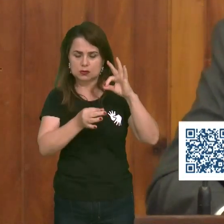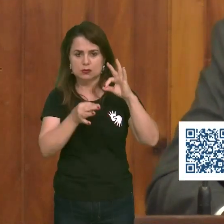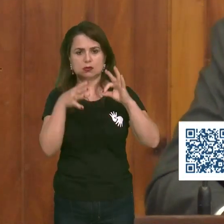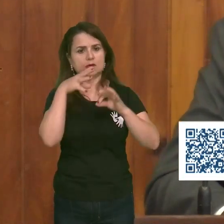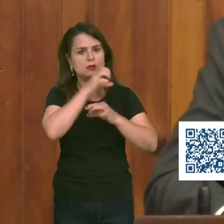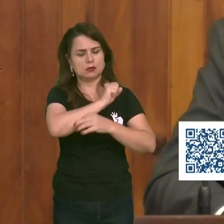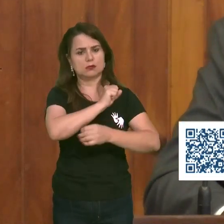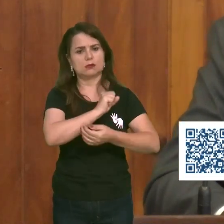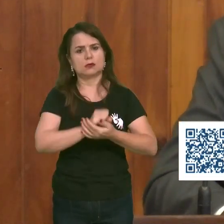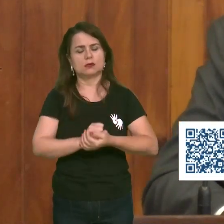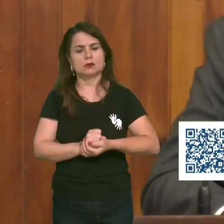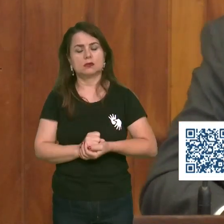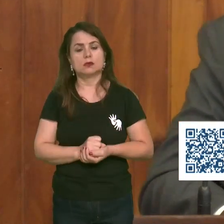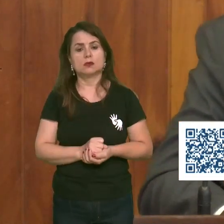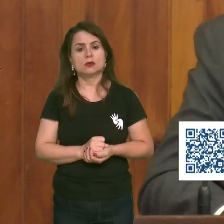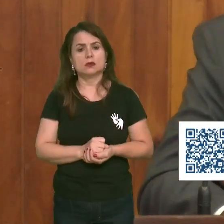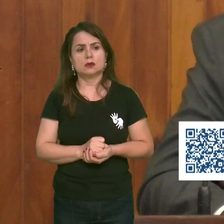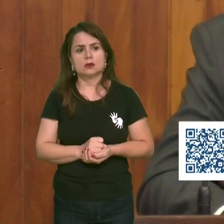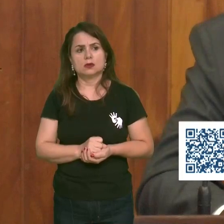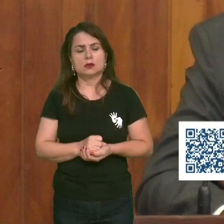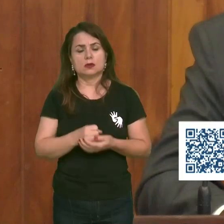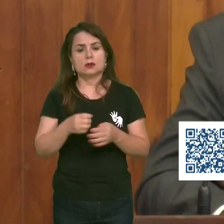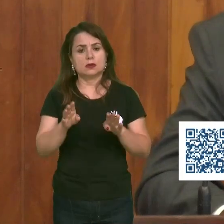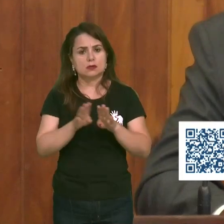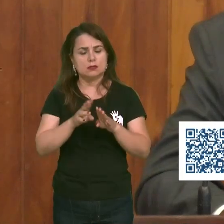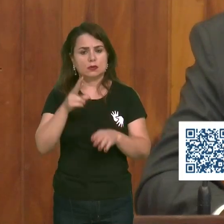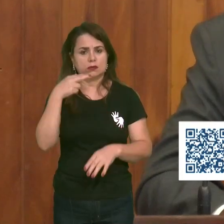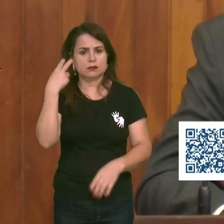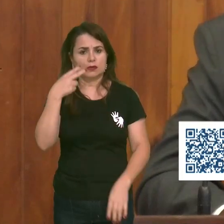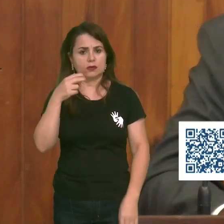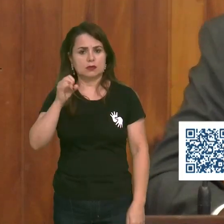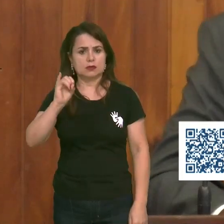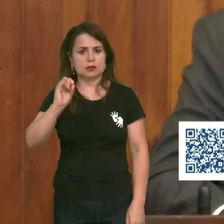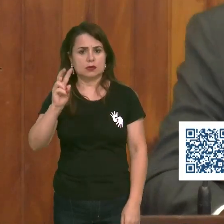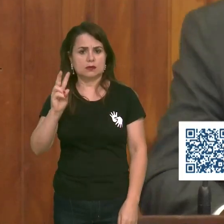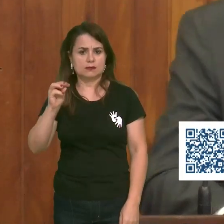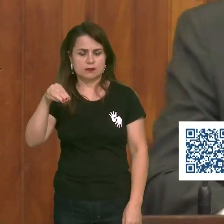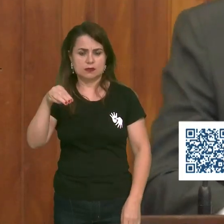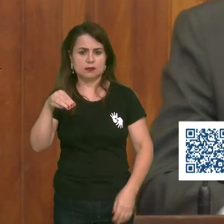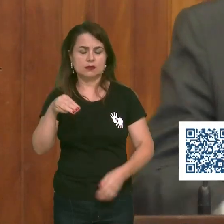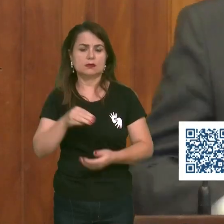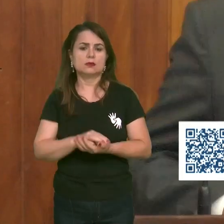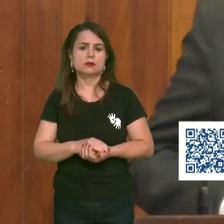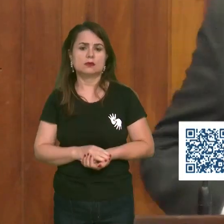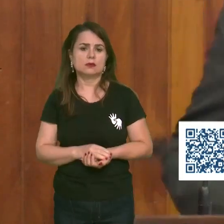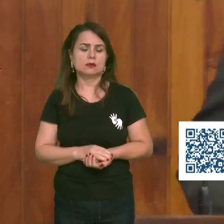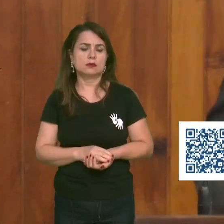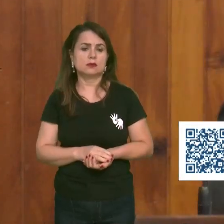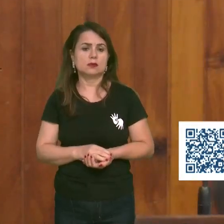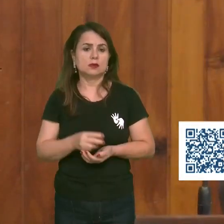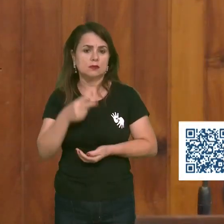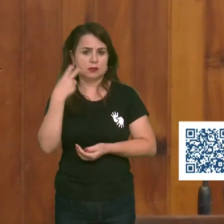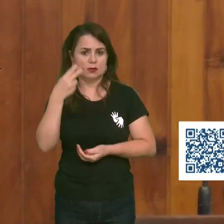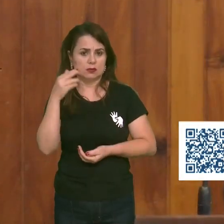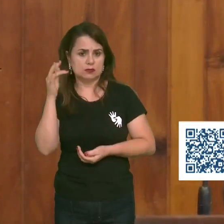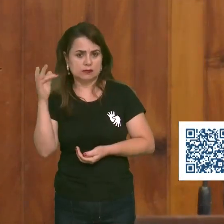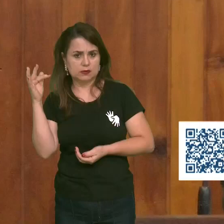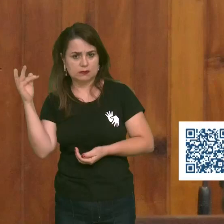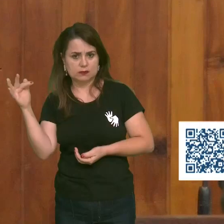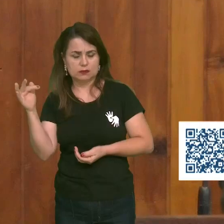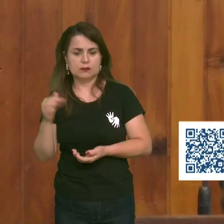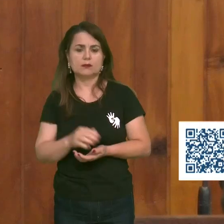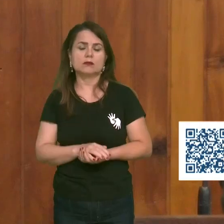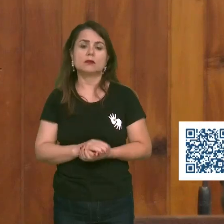agente Federal Júnior fefi Vereador Ivan negão sobre a